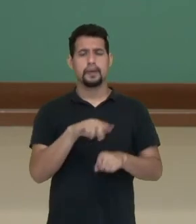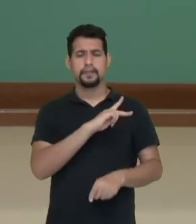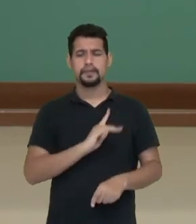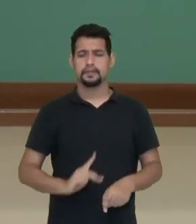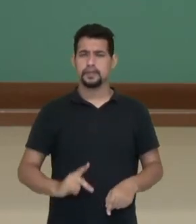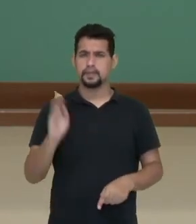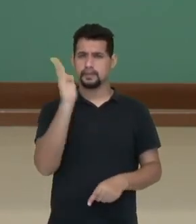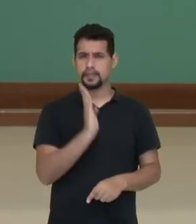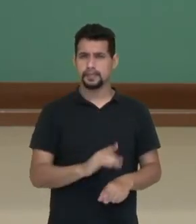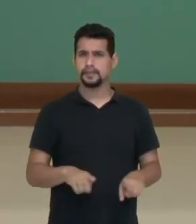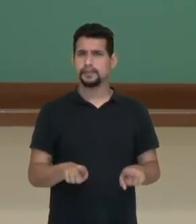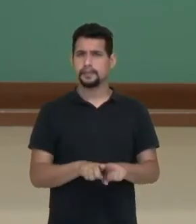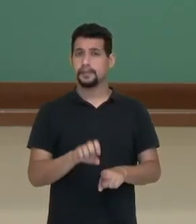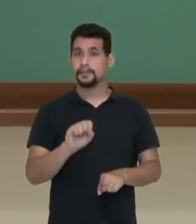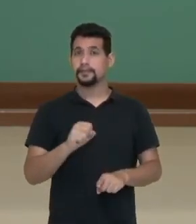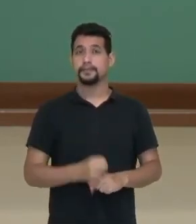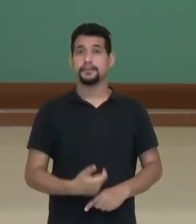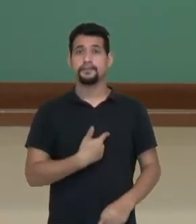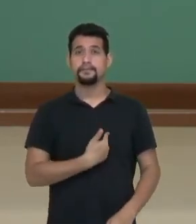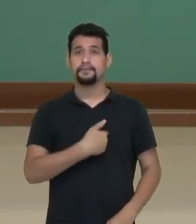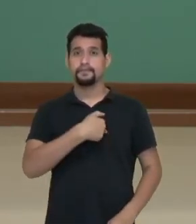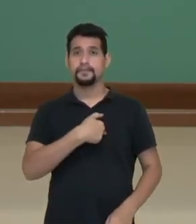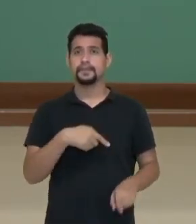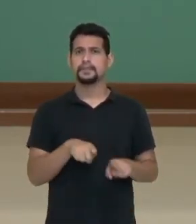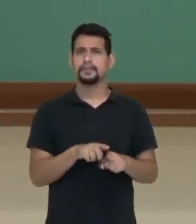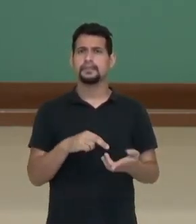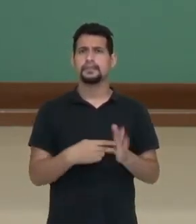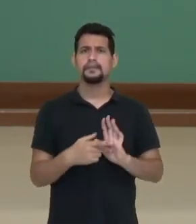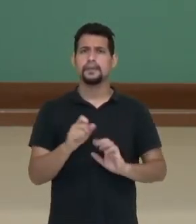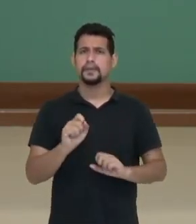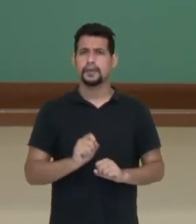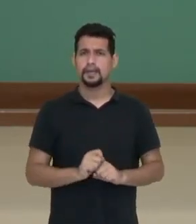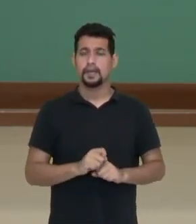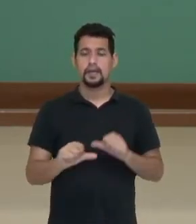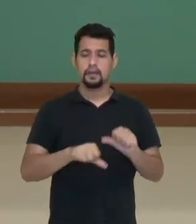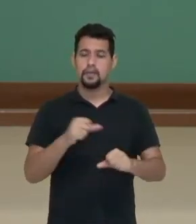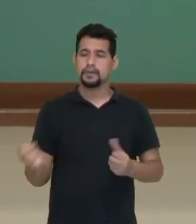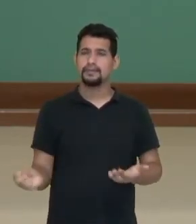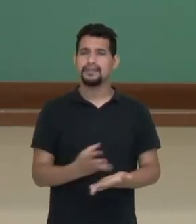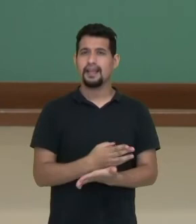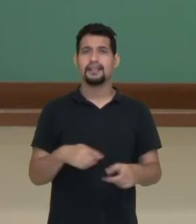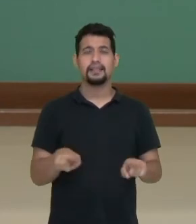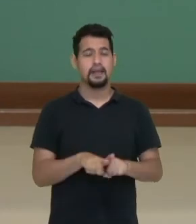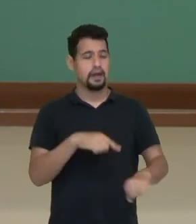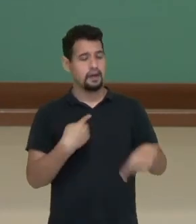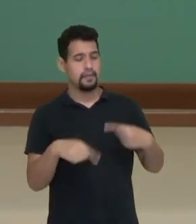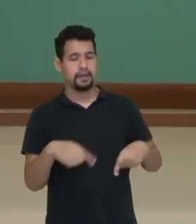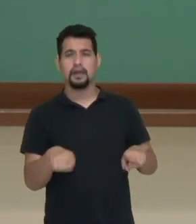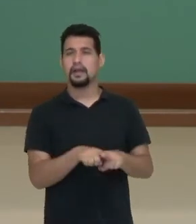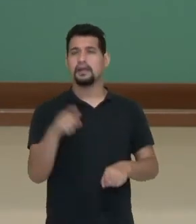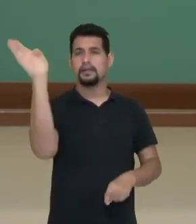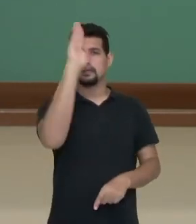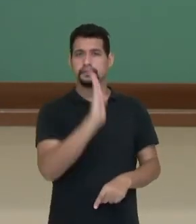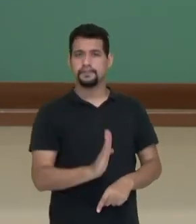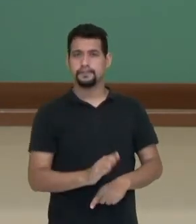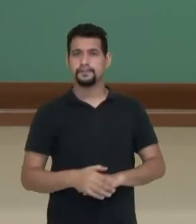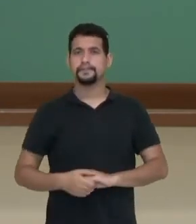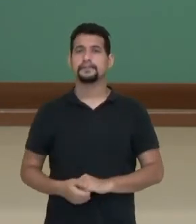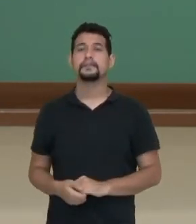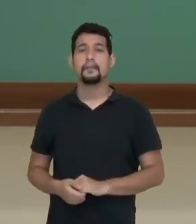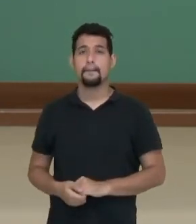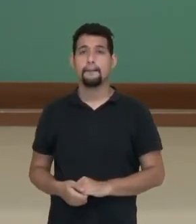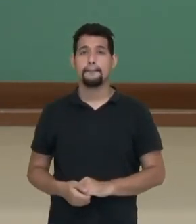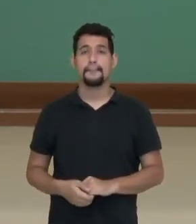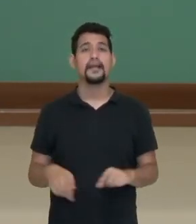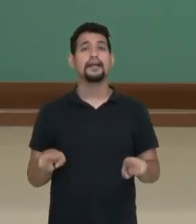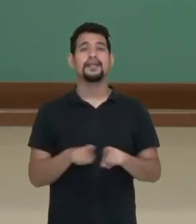e que teve aí a participação do Exército nessa busca de modernizar a política brasileira. E